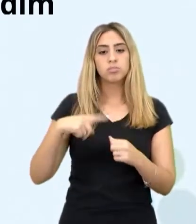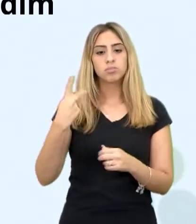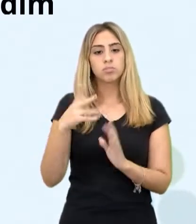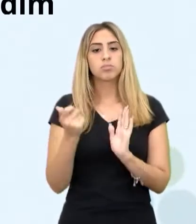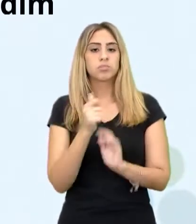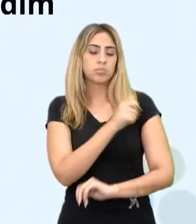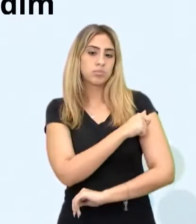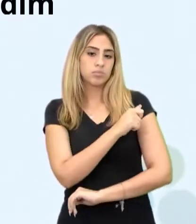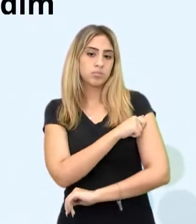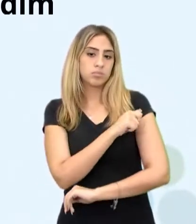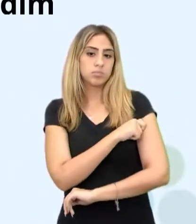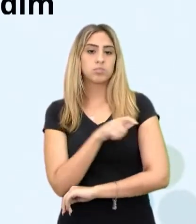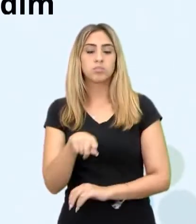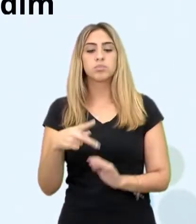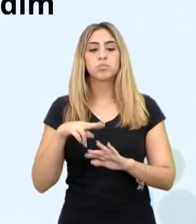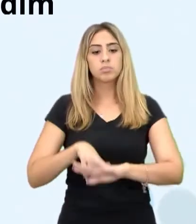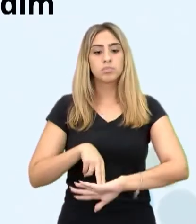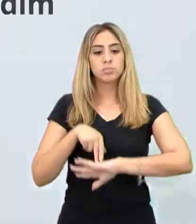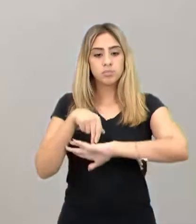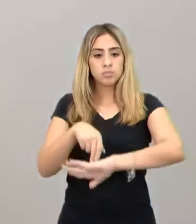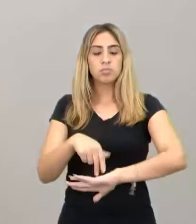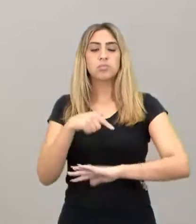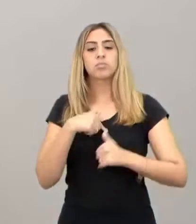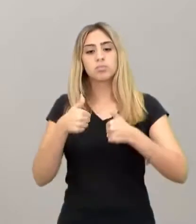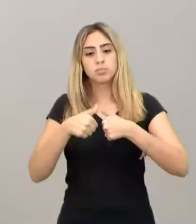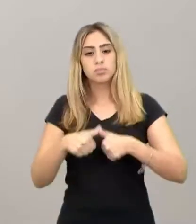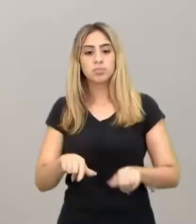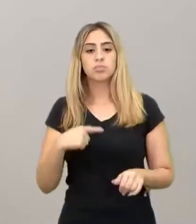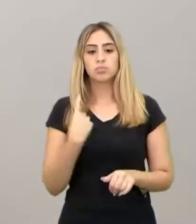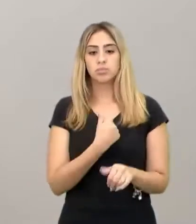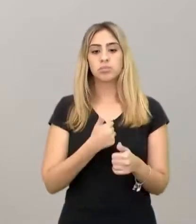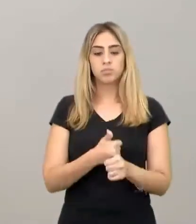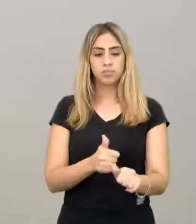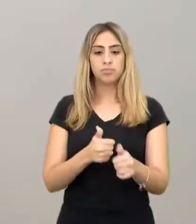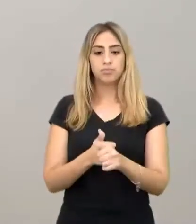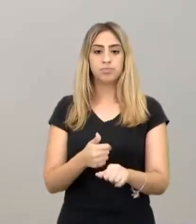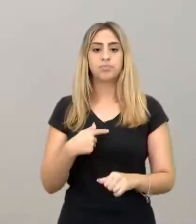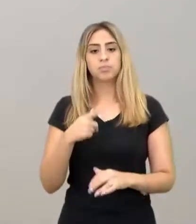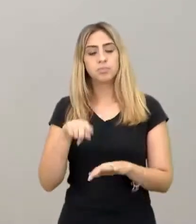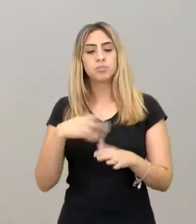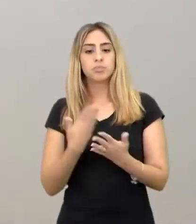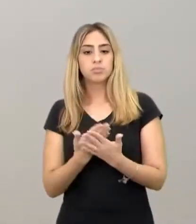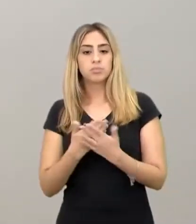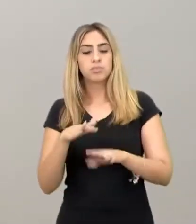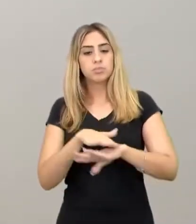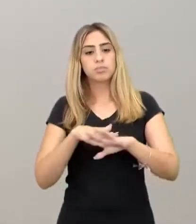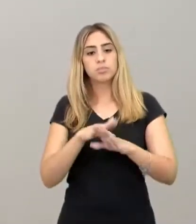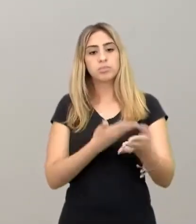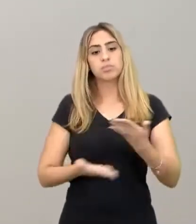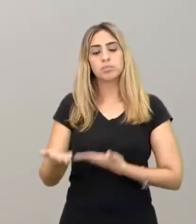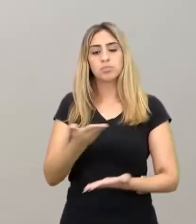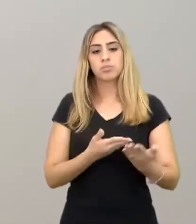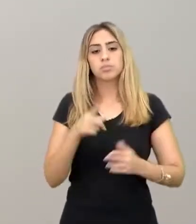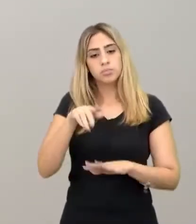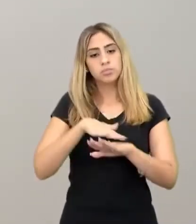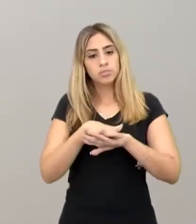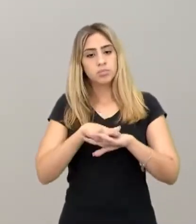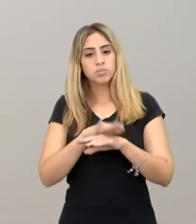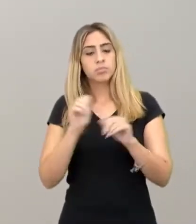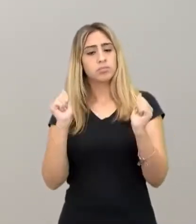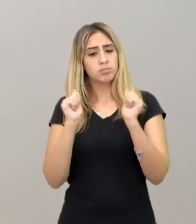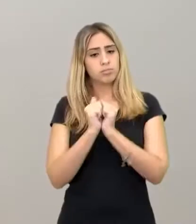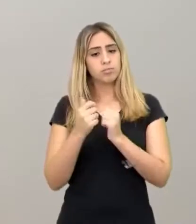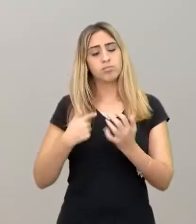seus estudantes, né? Dos alunos protagonistas que estão aí nos acompanhando. Então é uma aula de conversa. E para essa